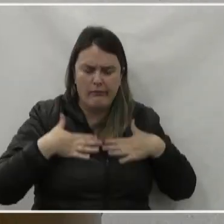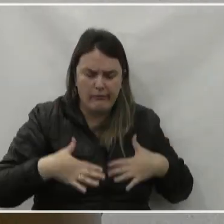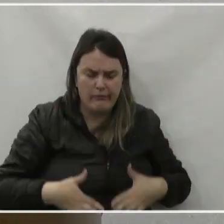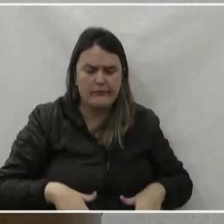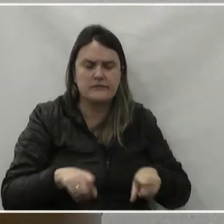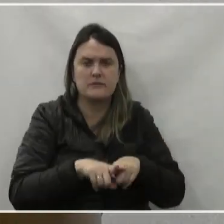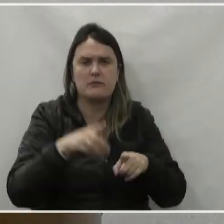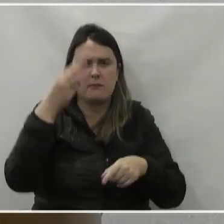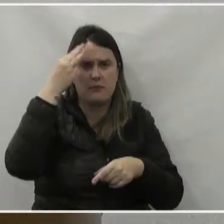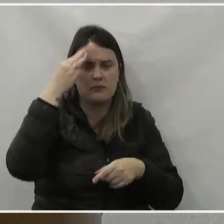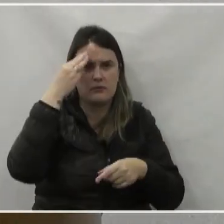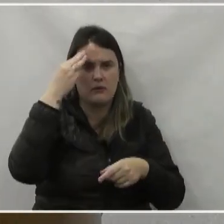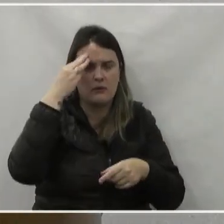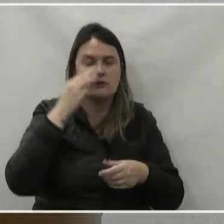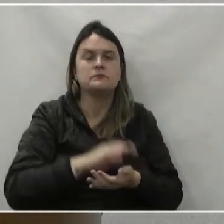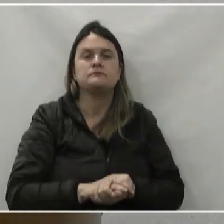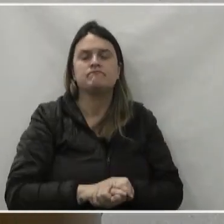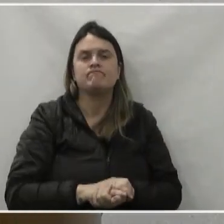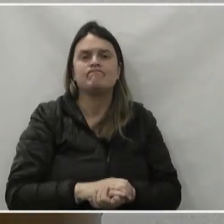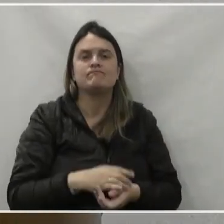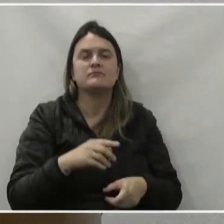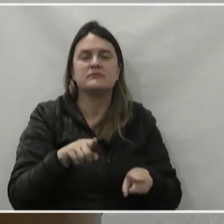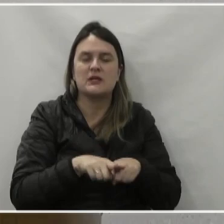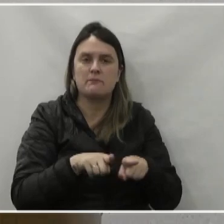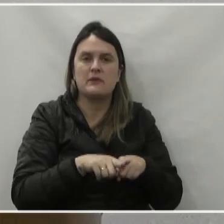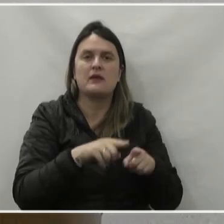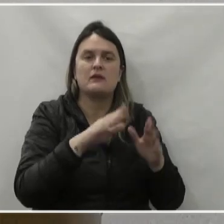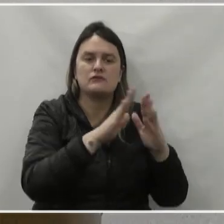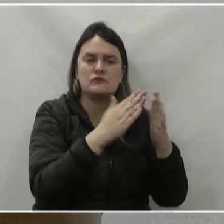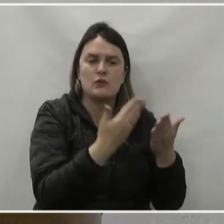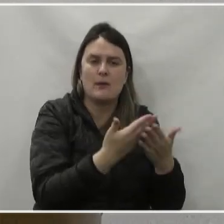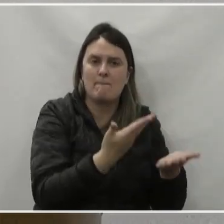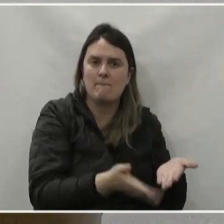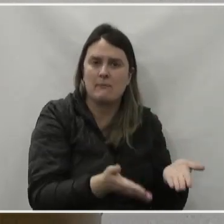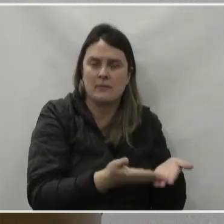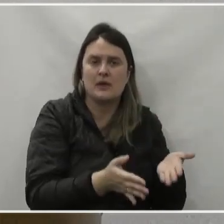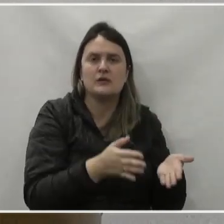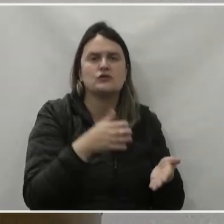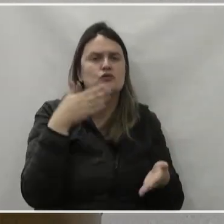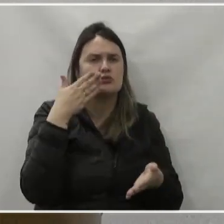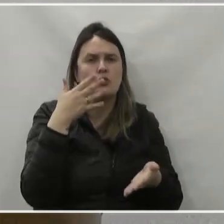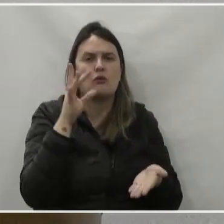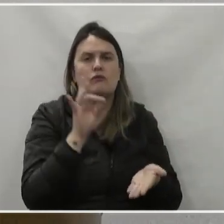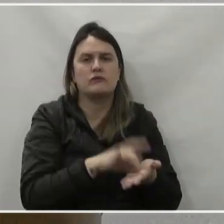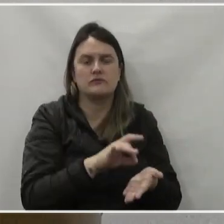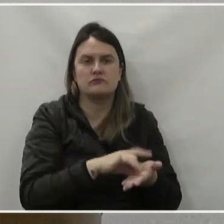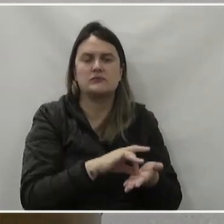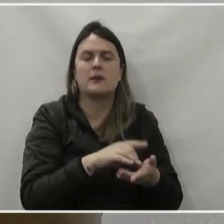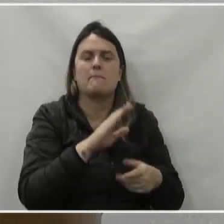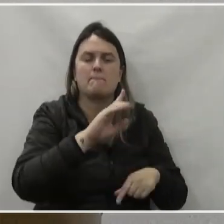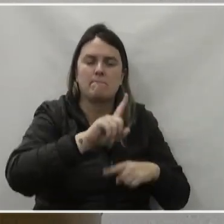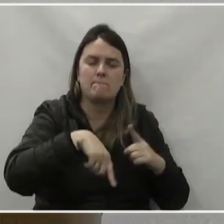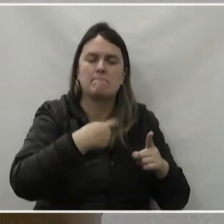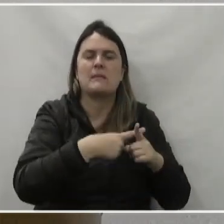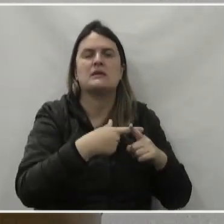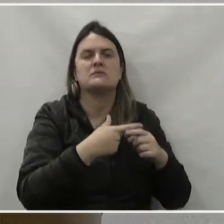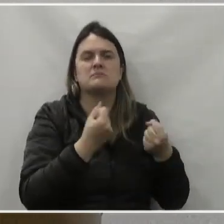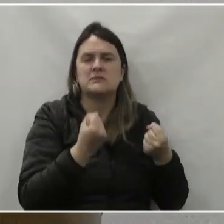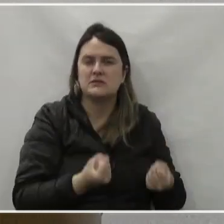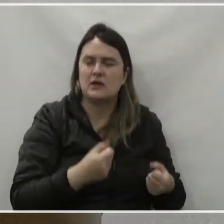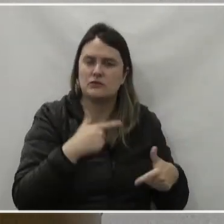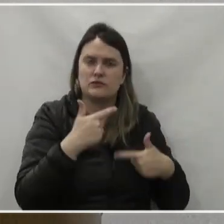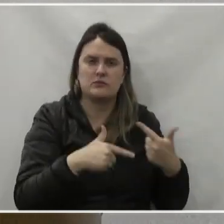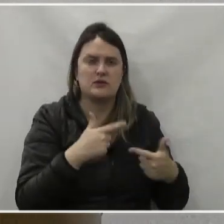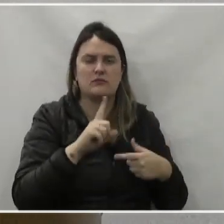e emocionalmente, e o que desfalca ainda mais as escolas. A cada discurso oficial, acumula-se mais cinismo, transvertido